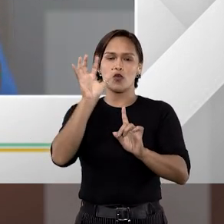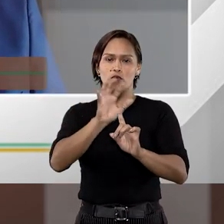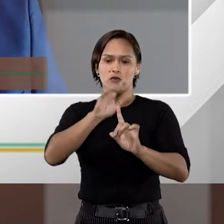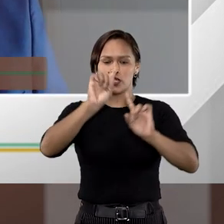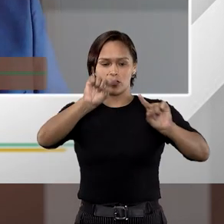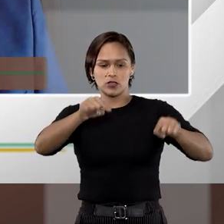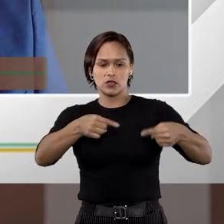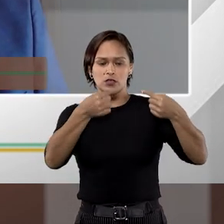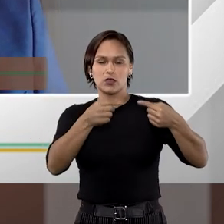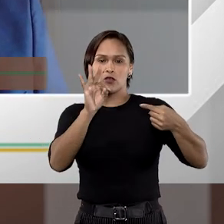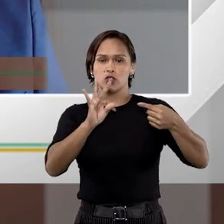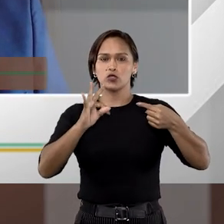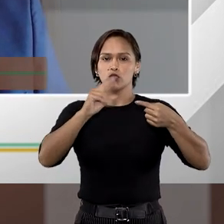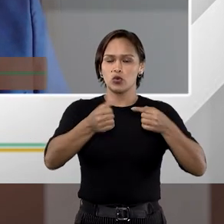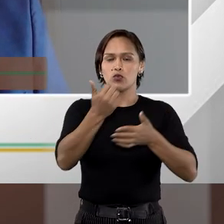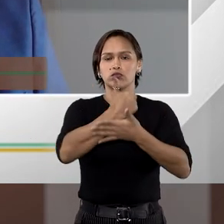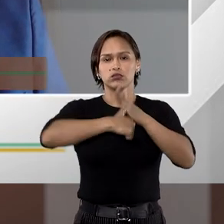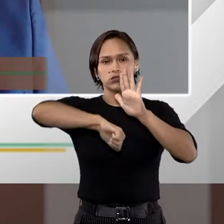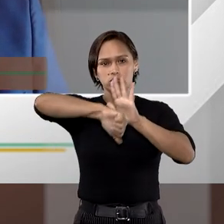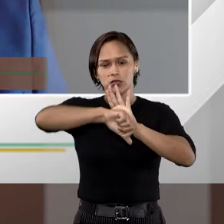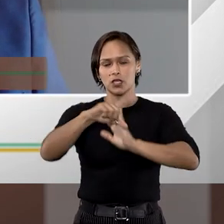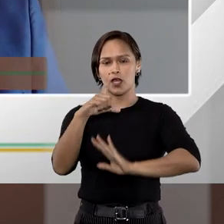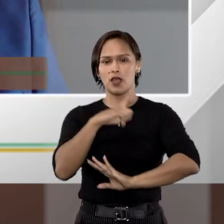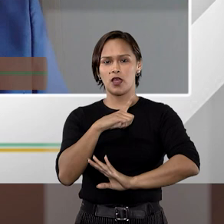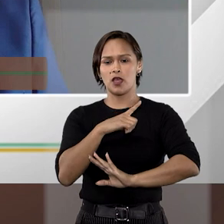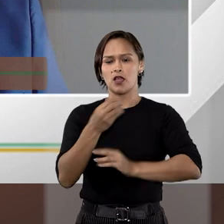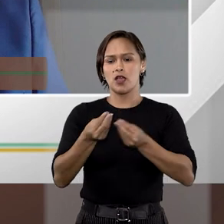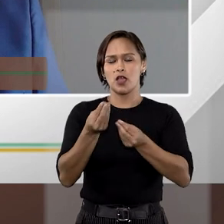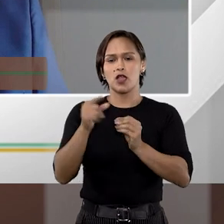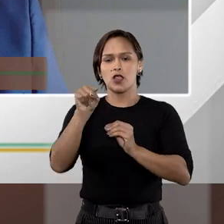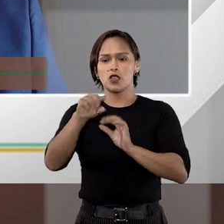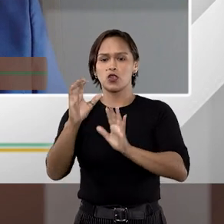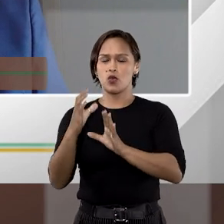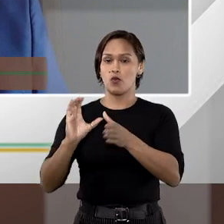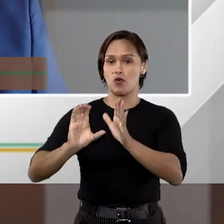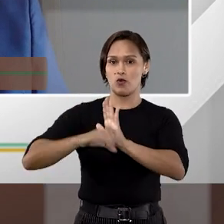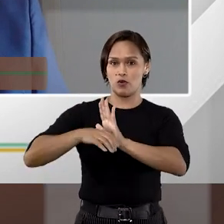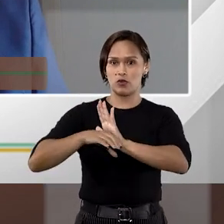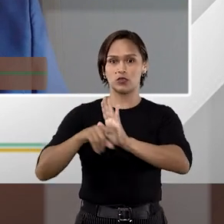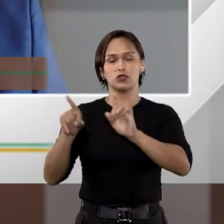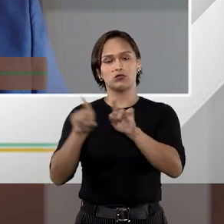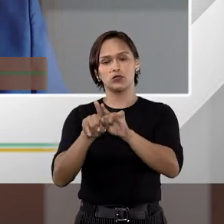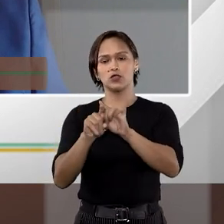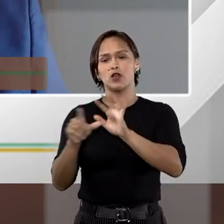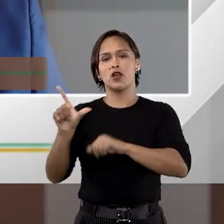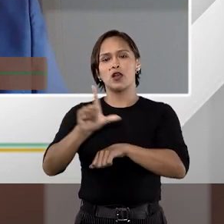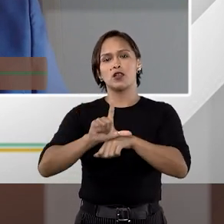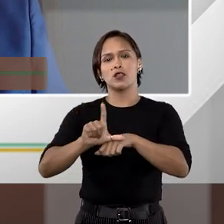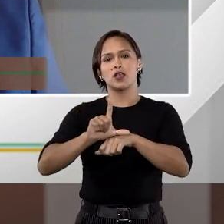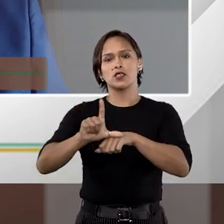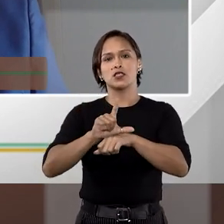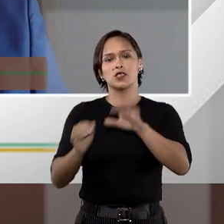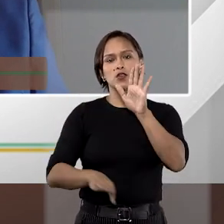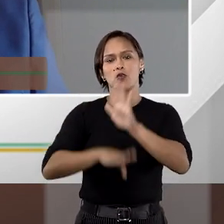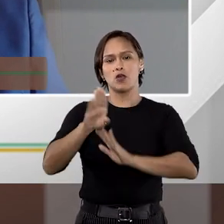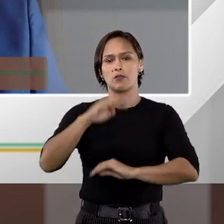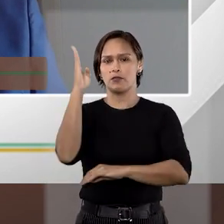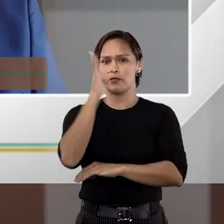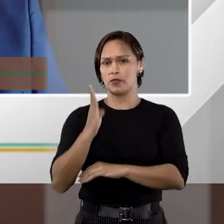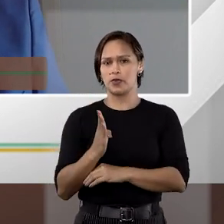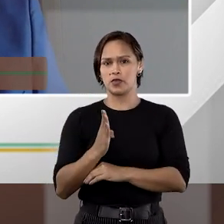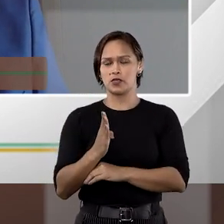ofensivo são todos os crimes previstos tanto no código penal como na legislação extravagante